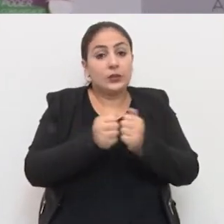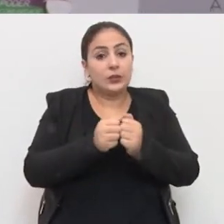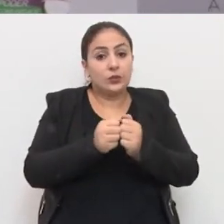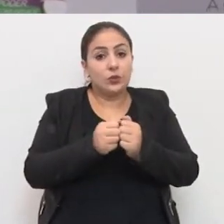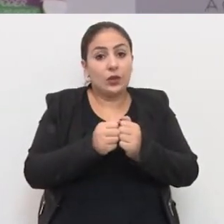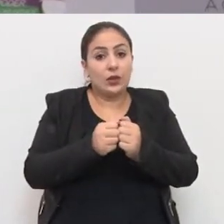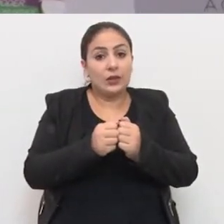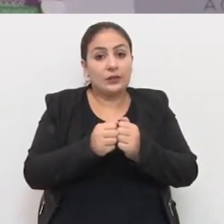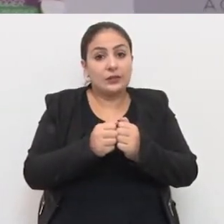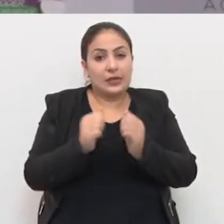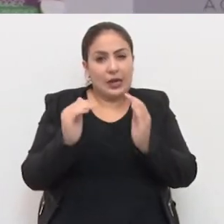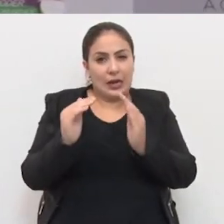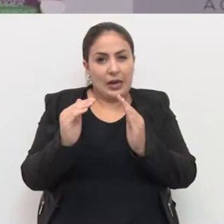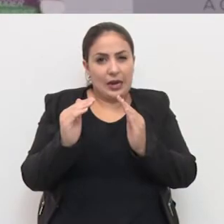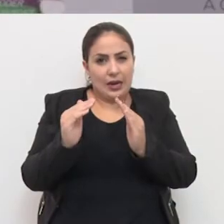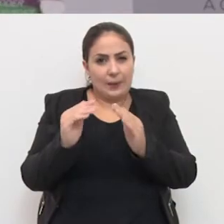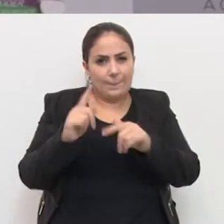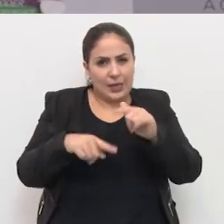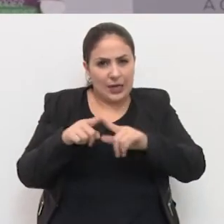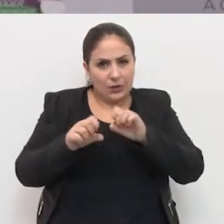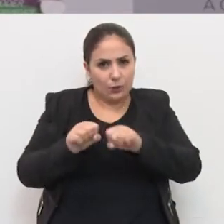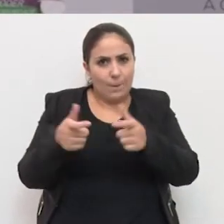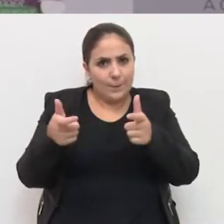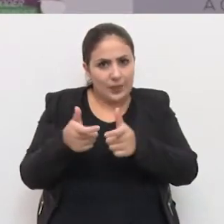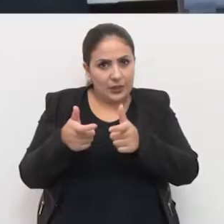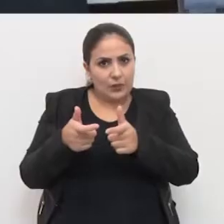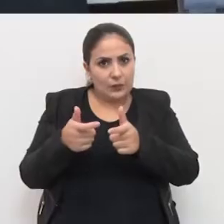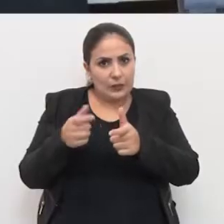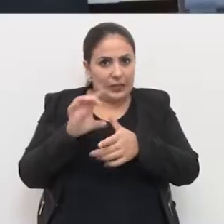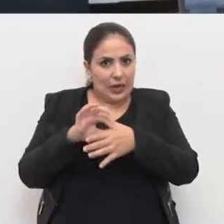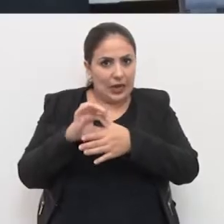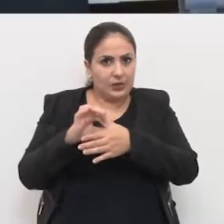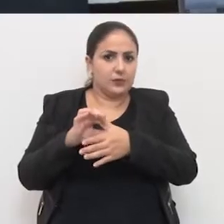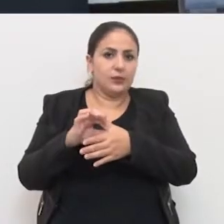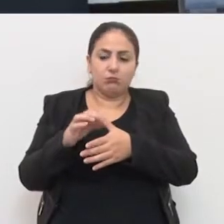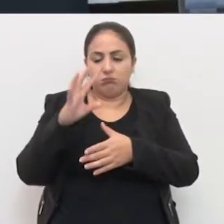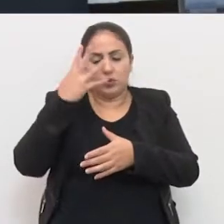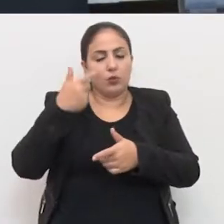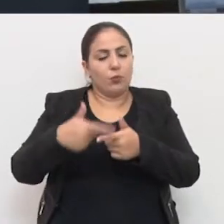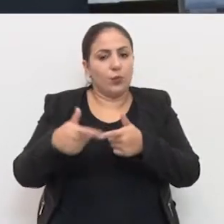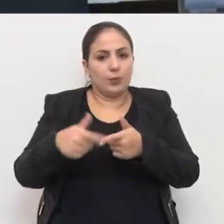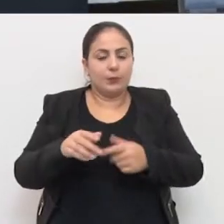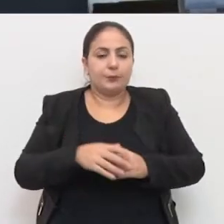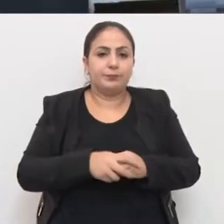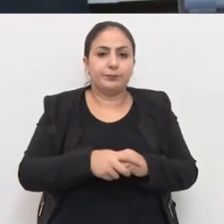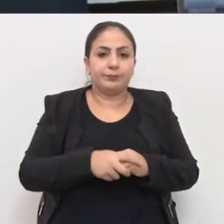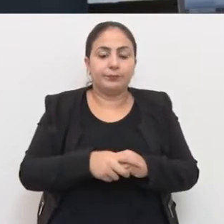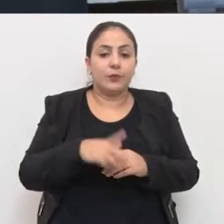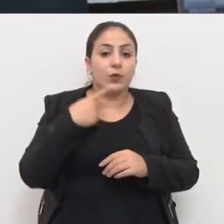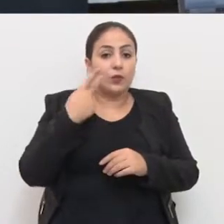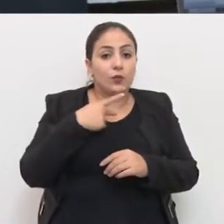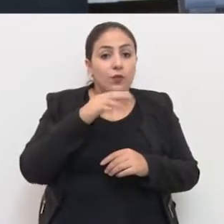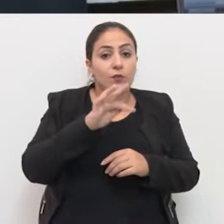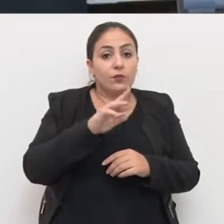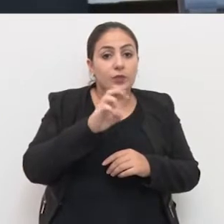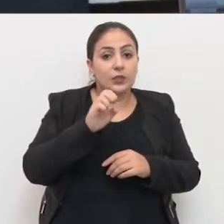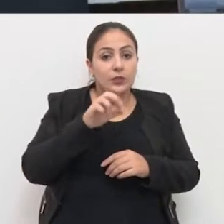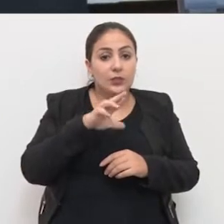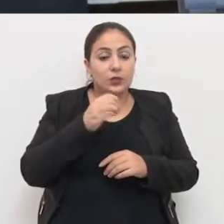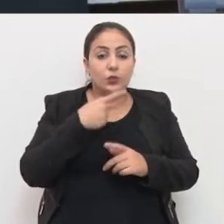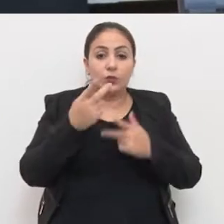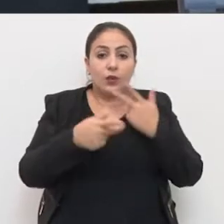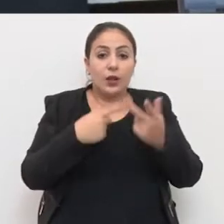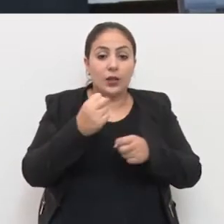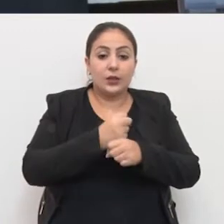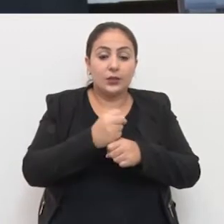pequenos açougues, punindo os pequenos mercados, nós não vamos resolver o problema. O vereador Fernando Rigon explicou ainda que a partir do ano que